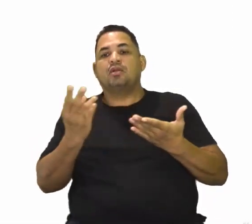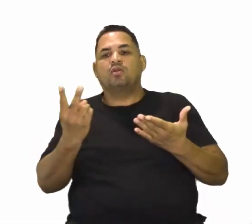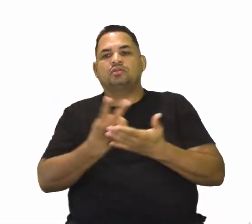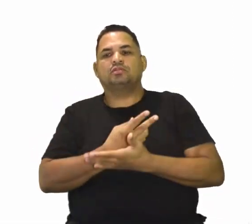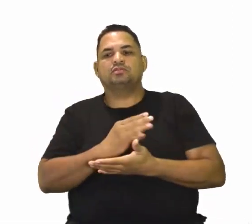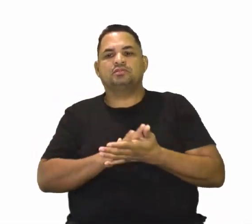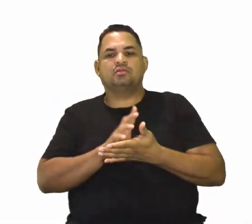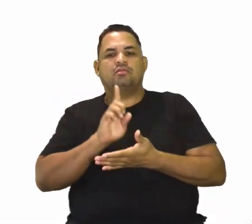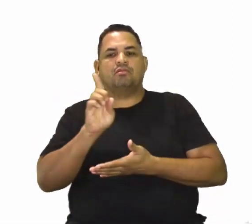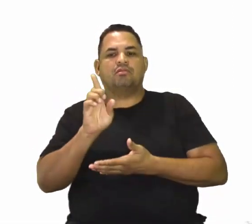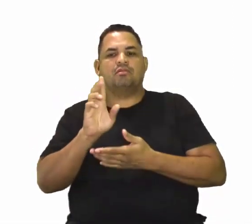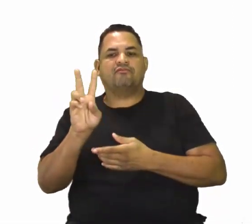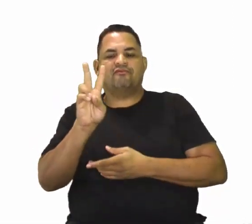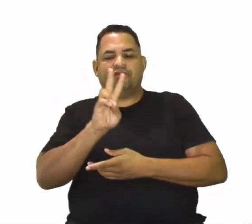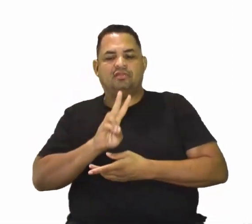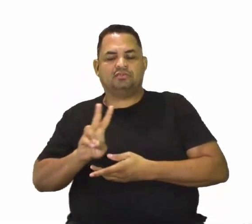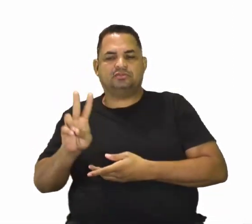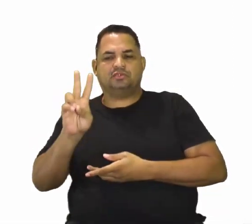lá de Roraima.